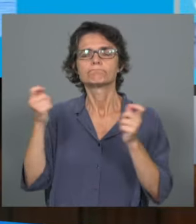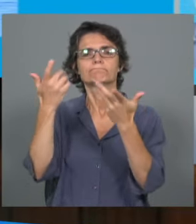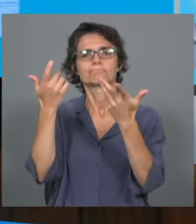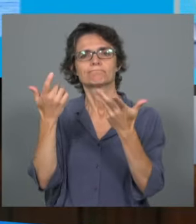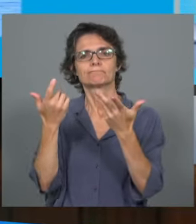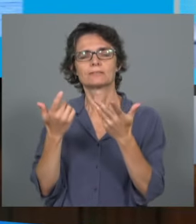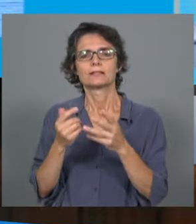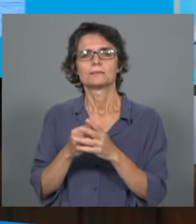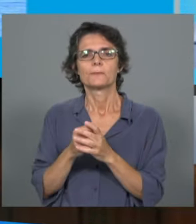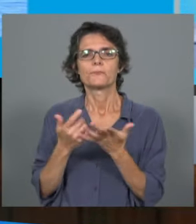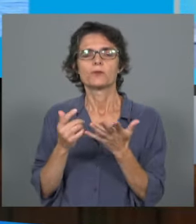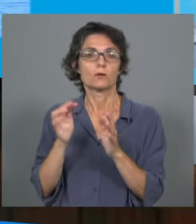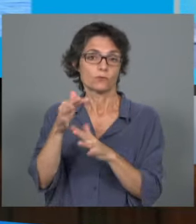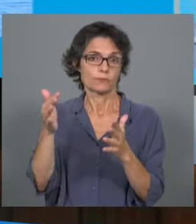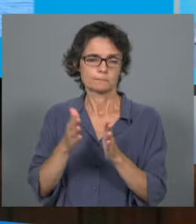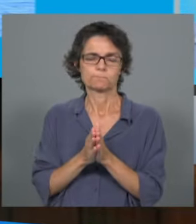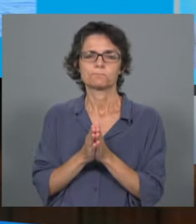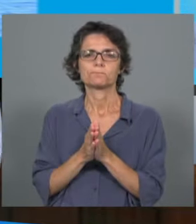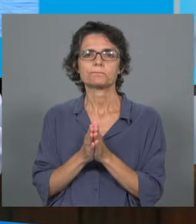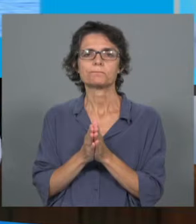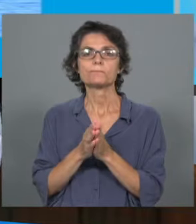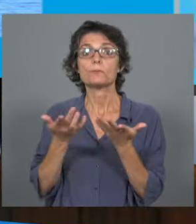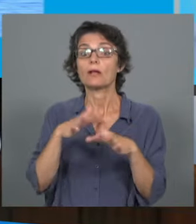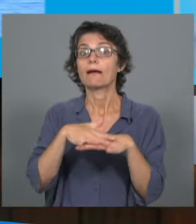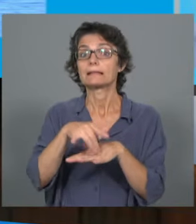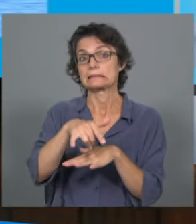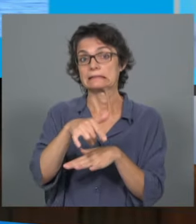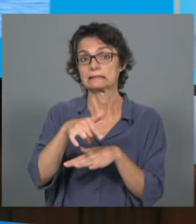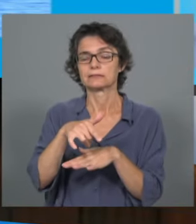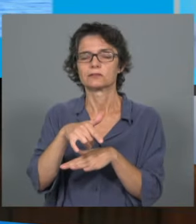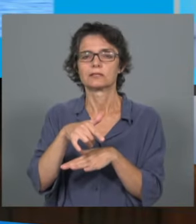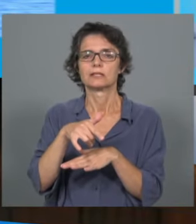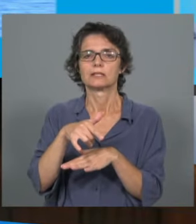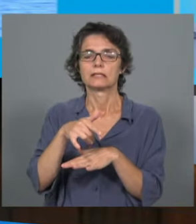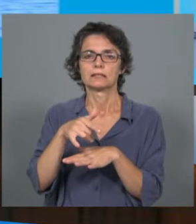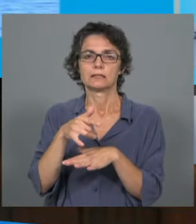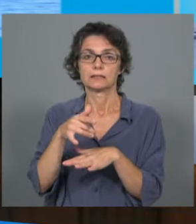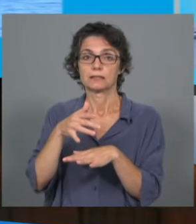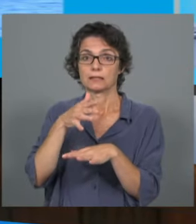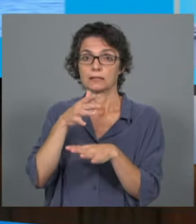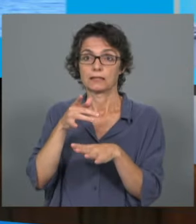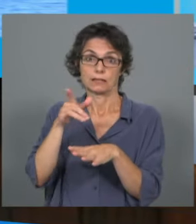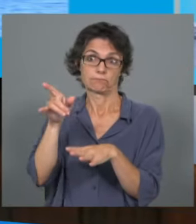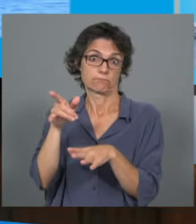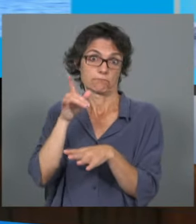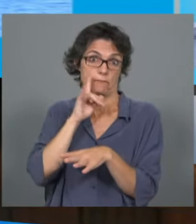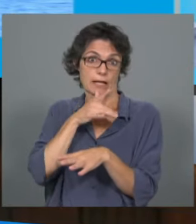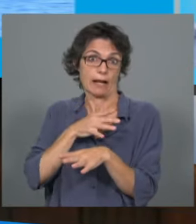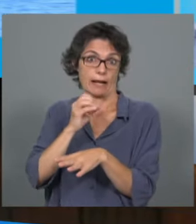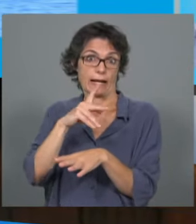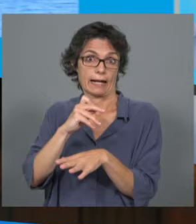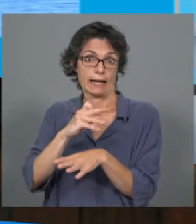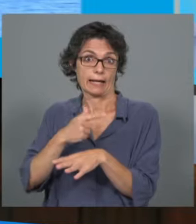no final. De facto, a rede tem insistido muito naquilo também a Catarina já dizia, que é esta ideia e